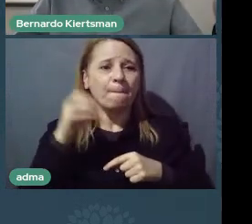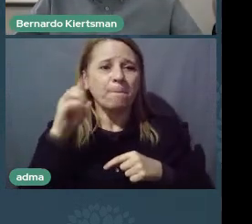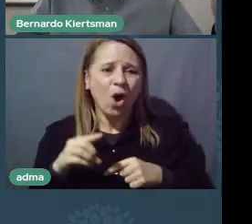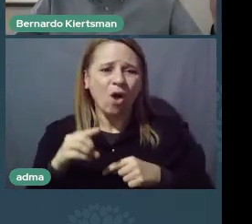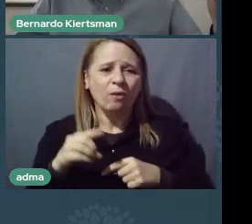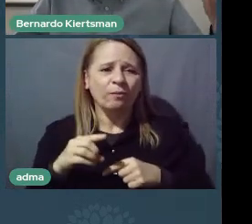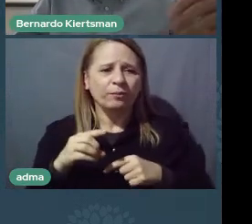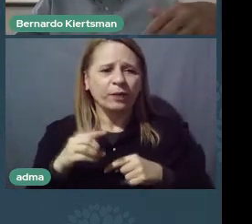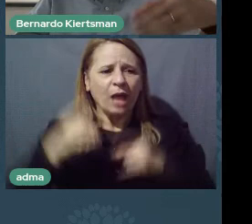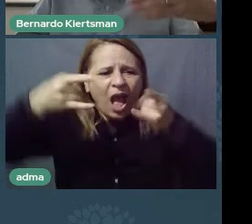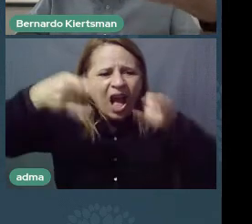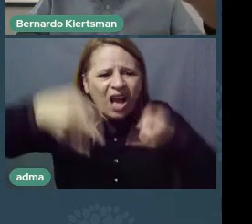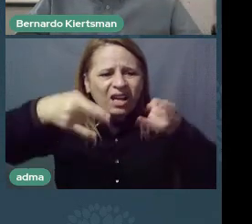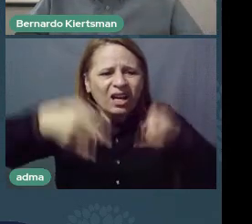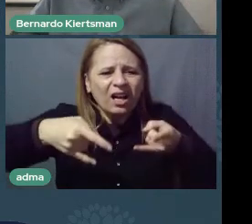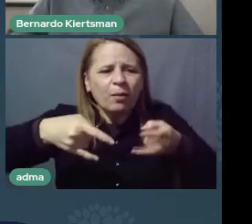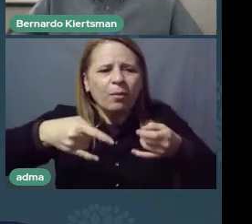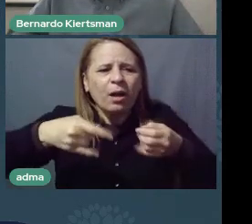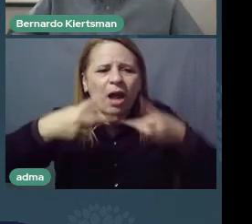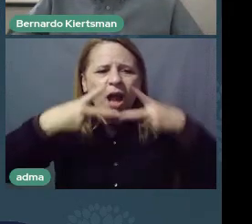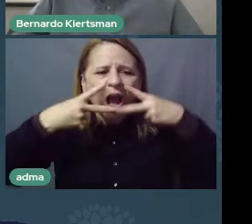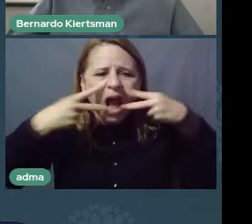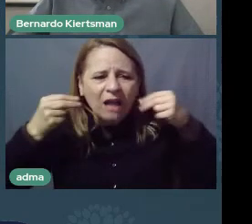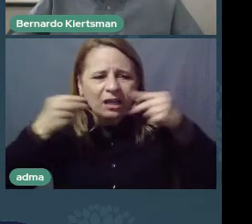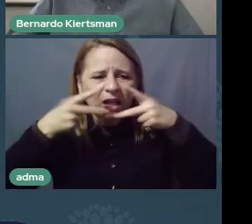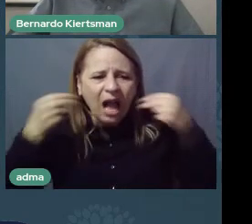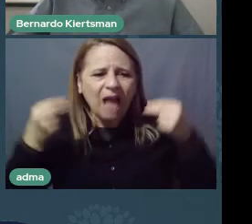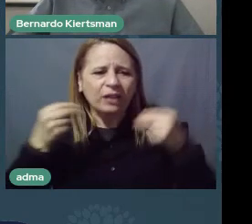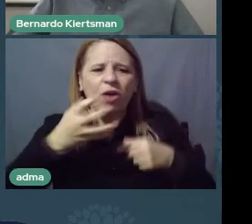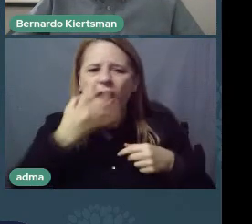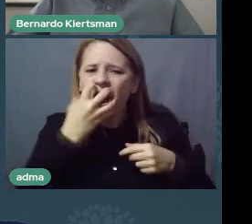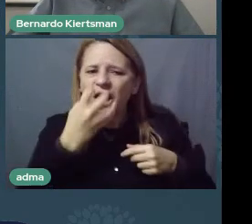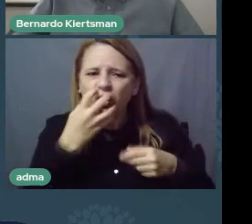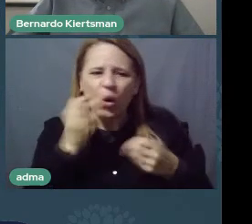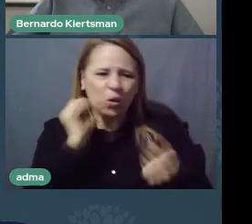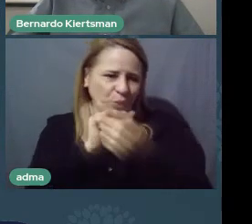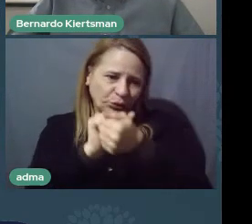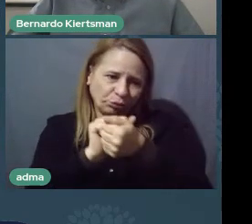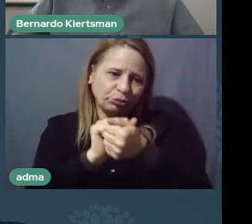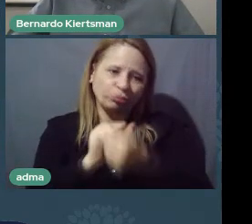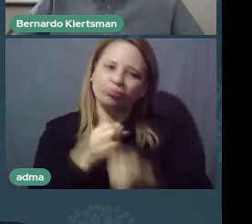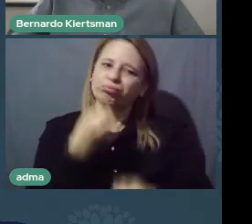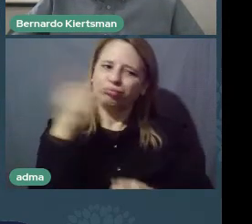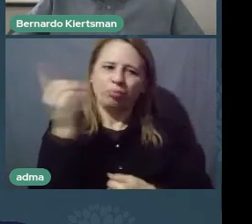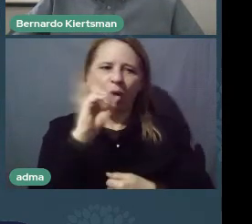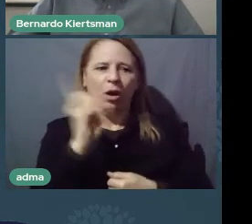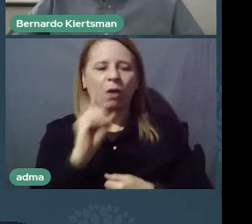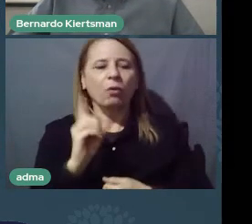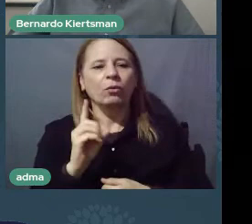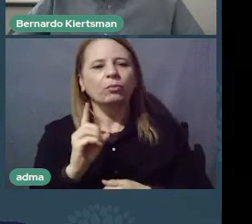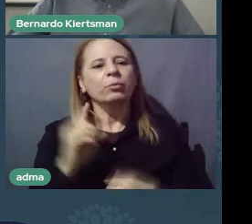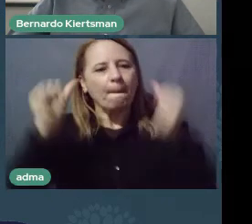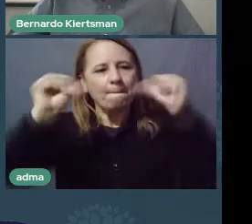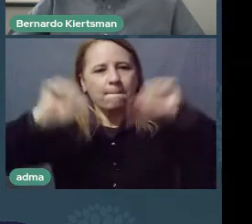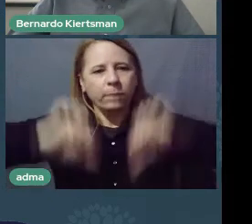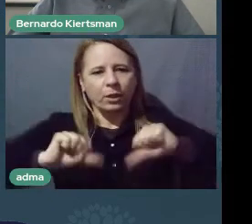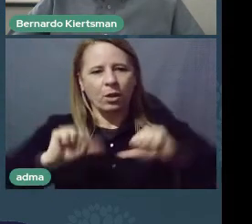cama junto com o paciente, isso daí são orientações que são importantes e que você deve